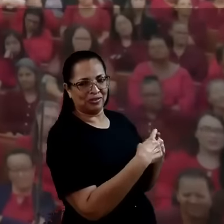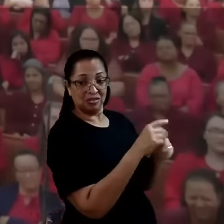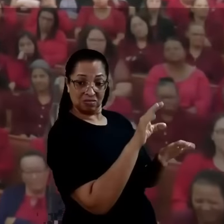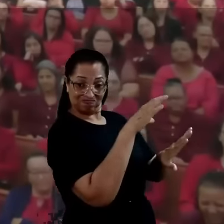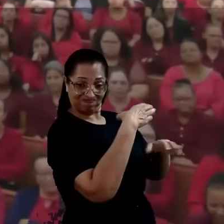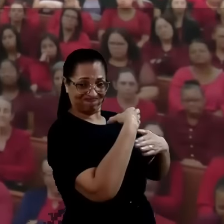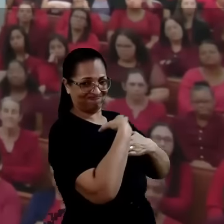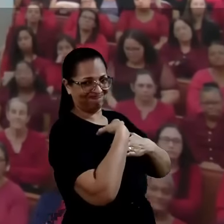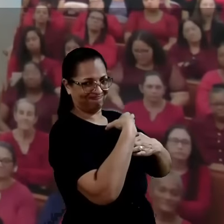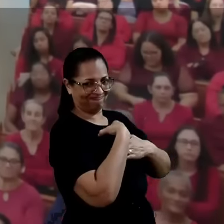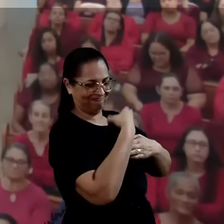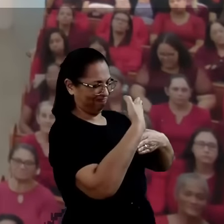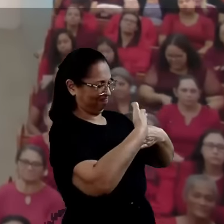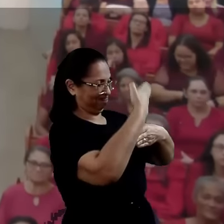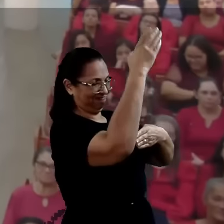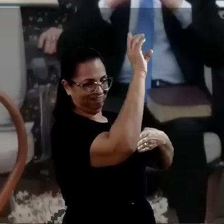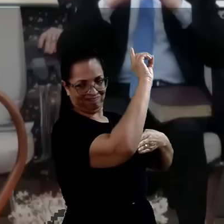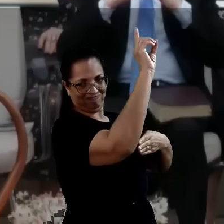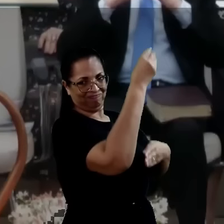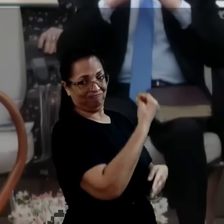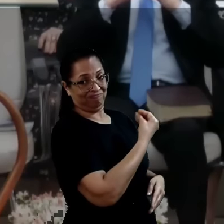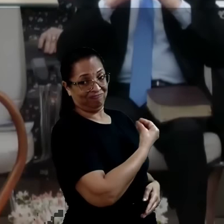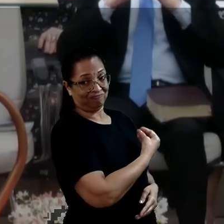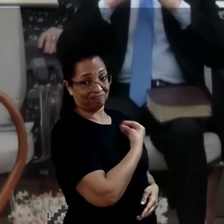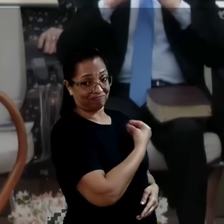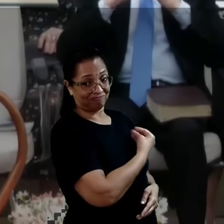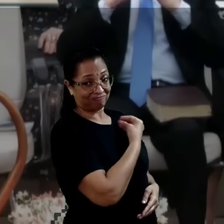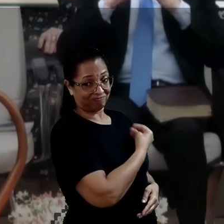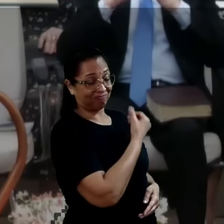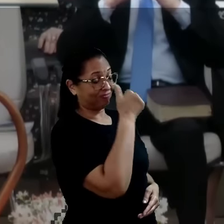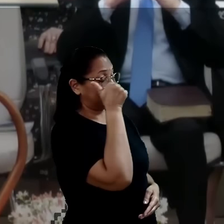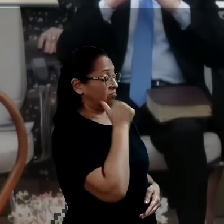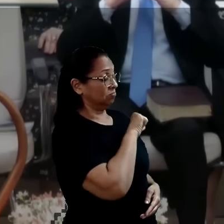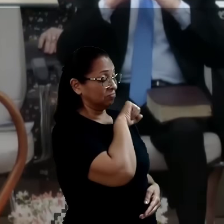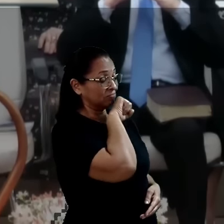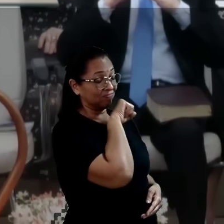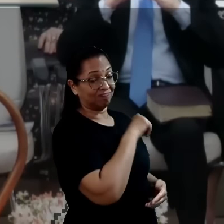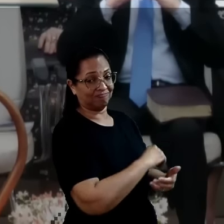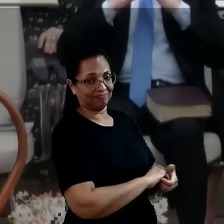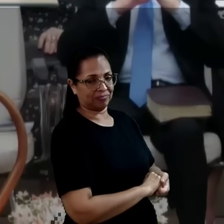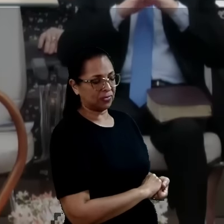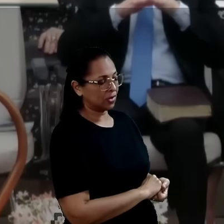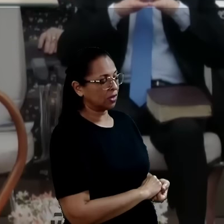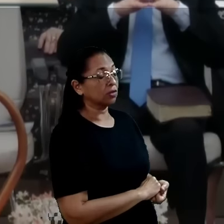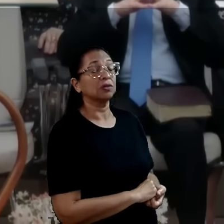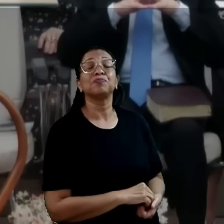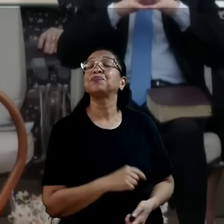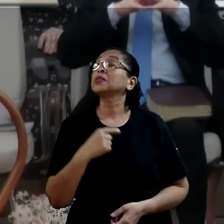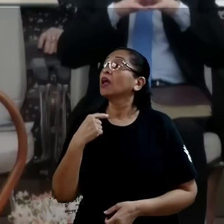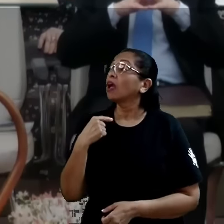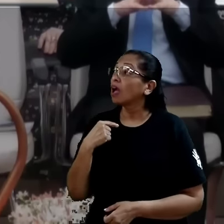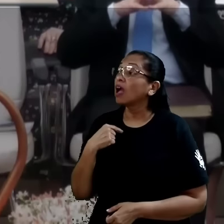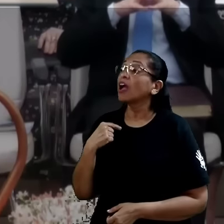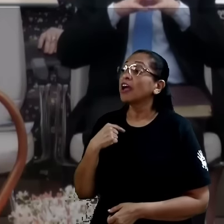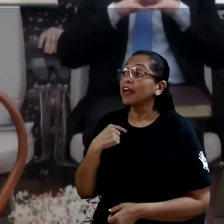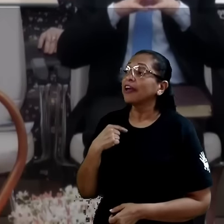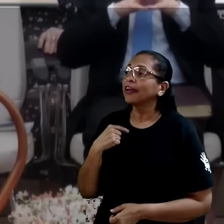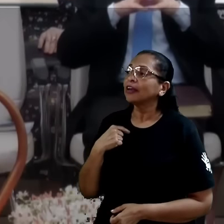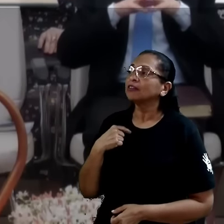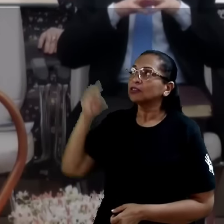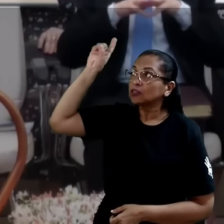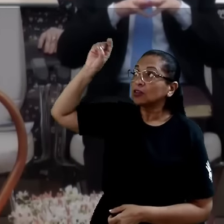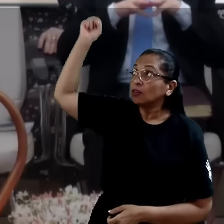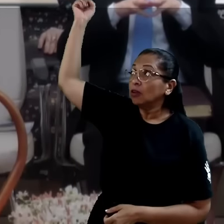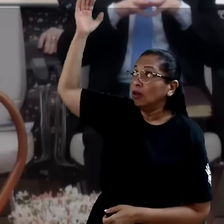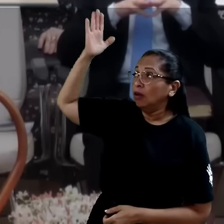unção e ela disse É verdade você estava com uns amigos eu te vi numa mesa